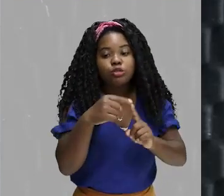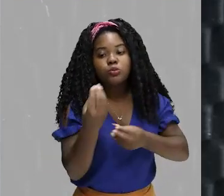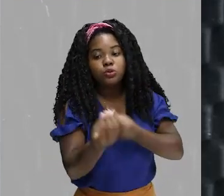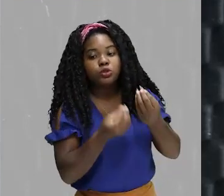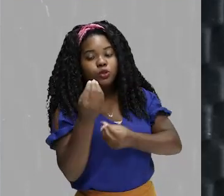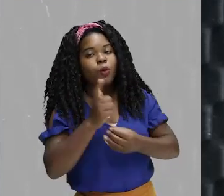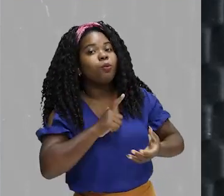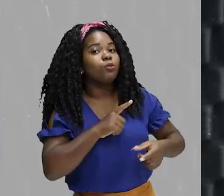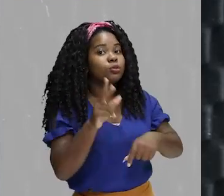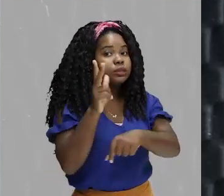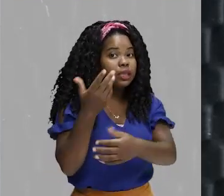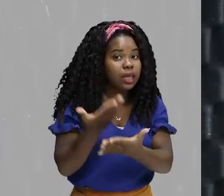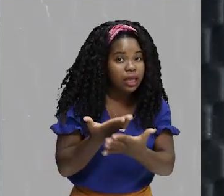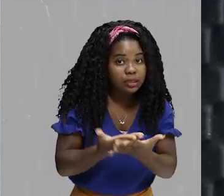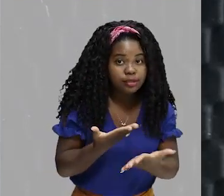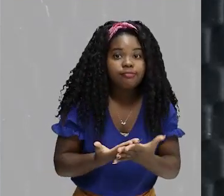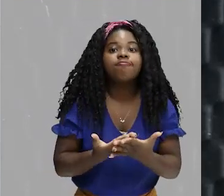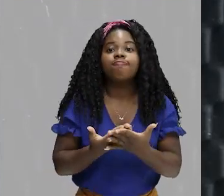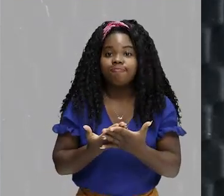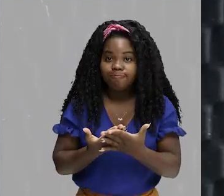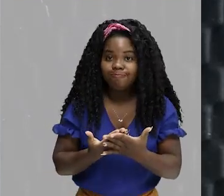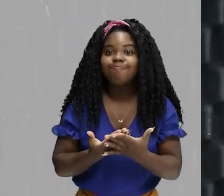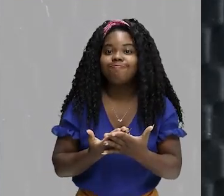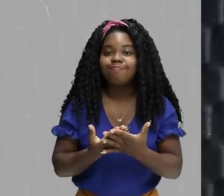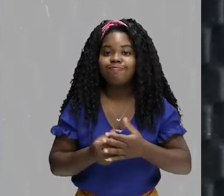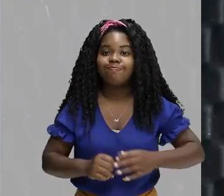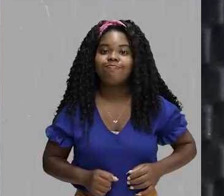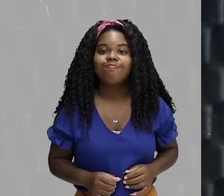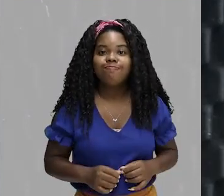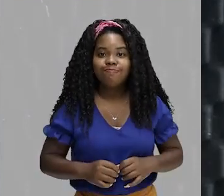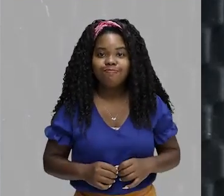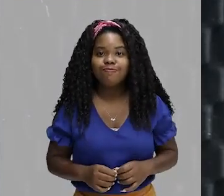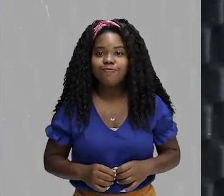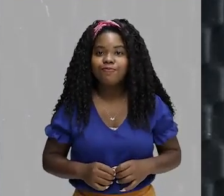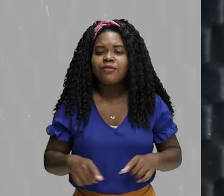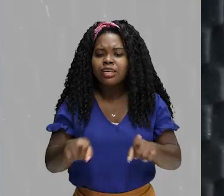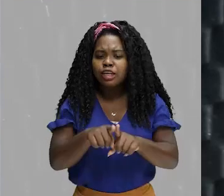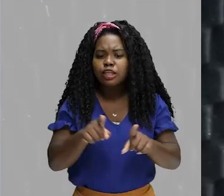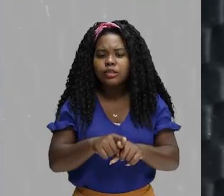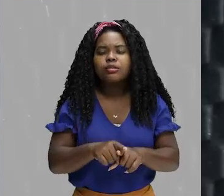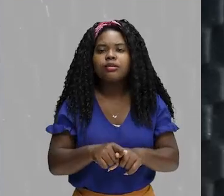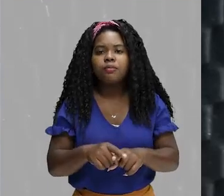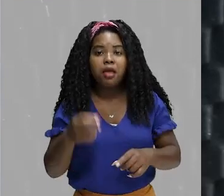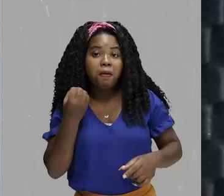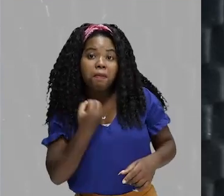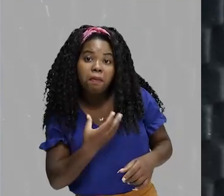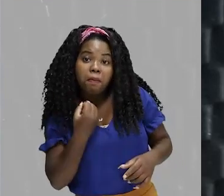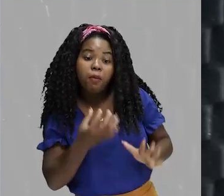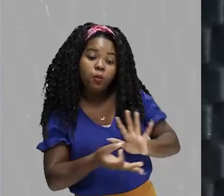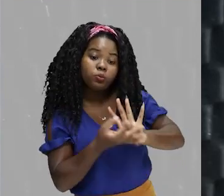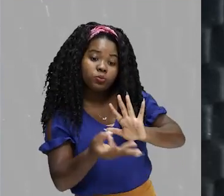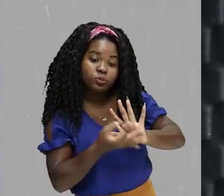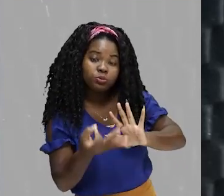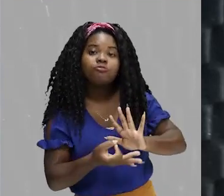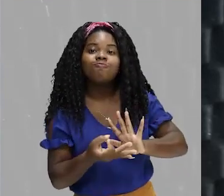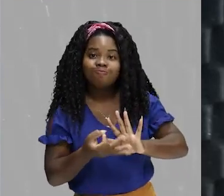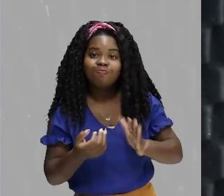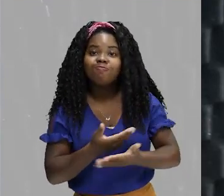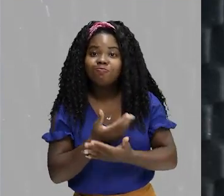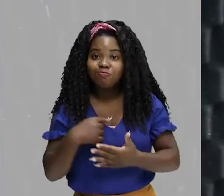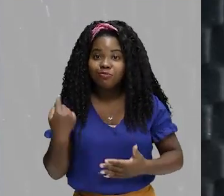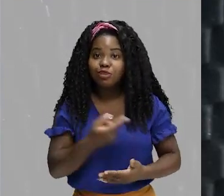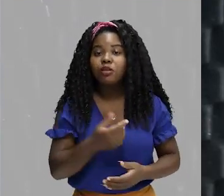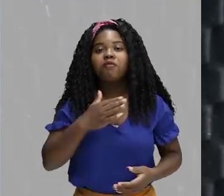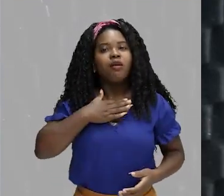aulas híbridas de vocês com a gente aqui na plataforma, tá certo? E mandem sugestões para o Tchaluí Pequeno. A gente vai gostar de